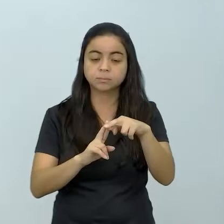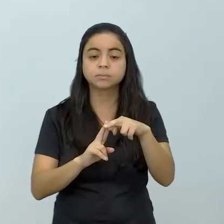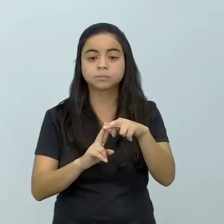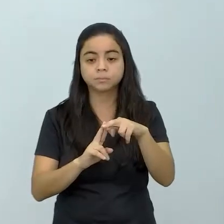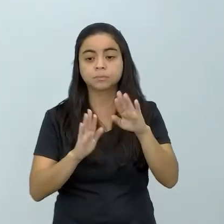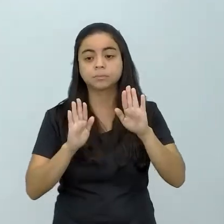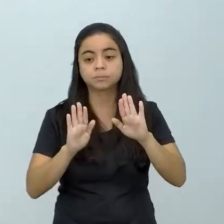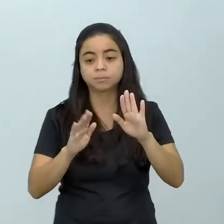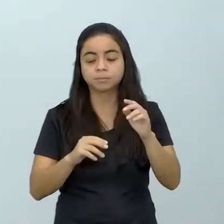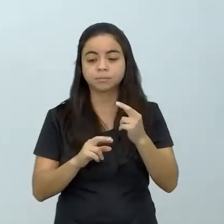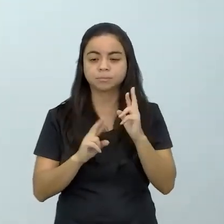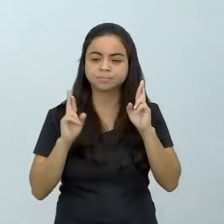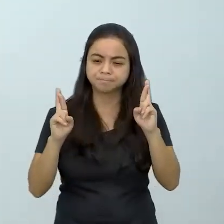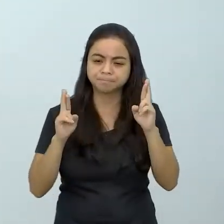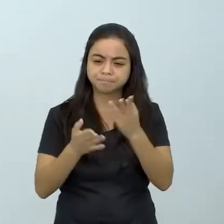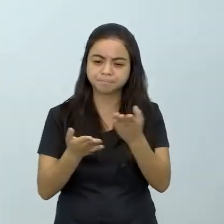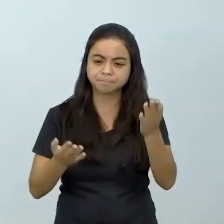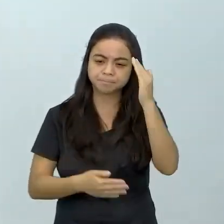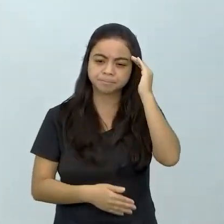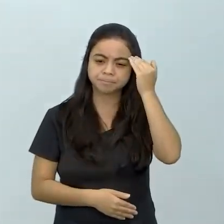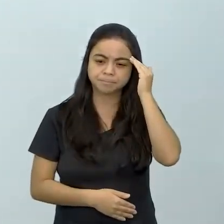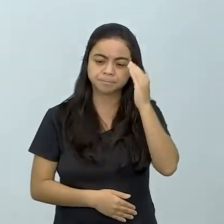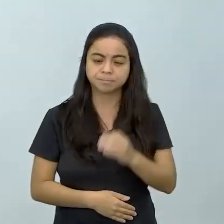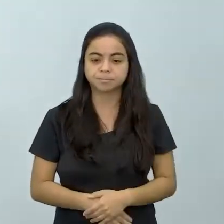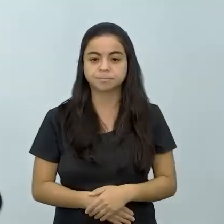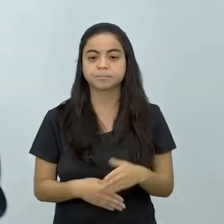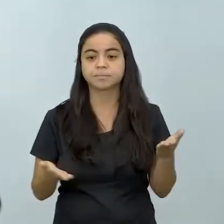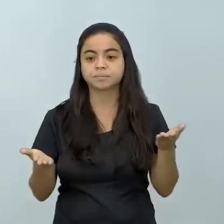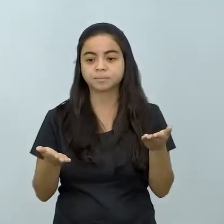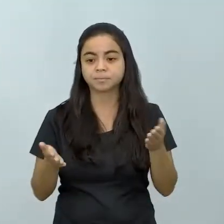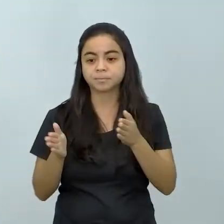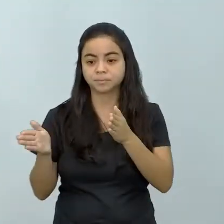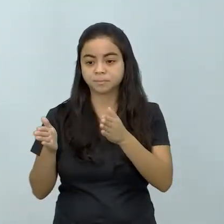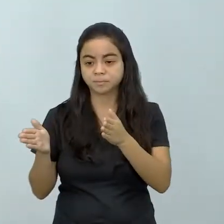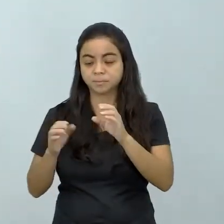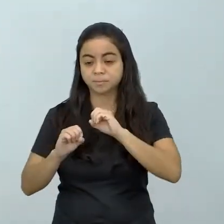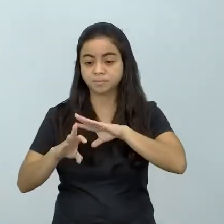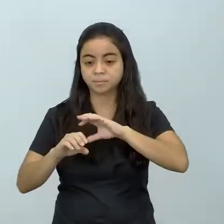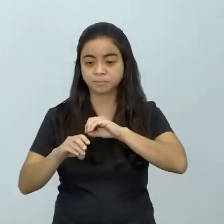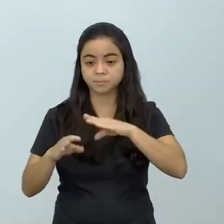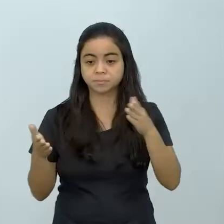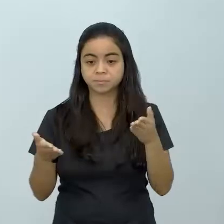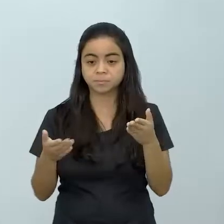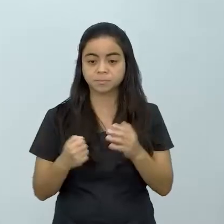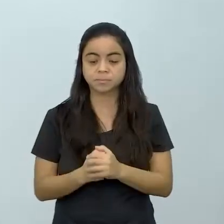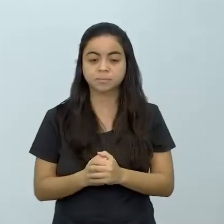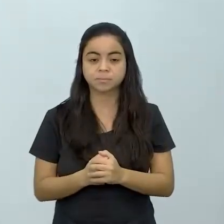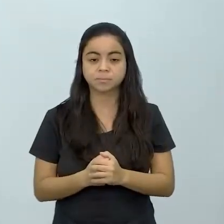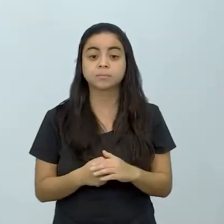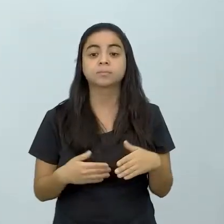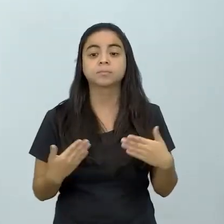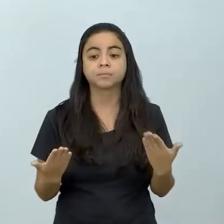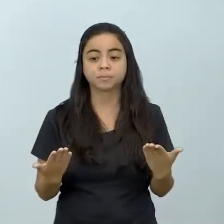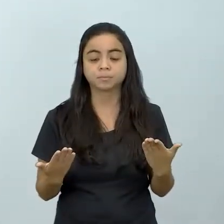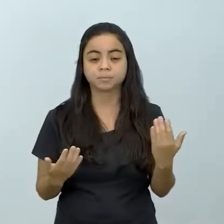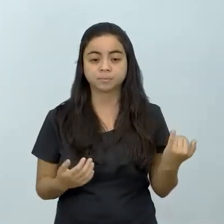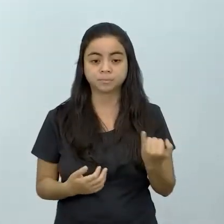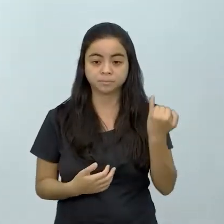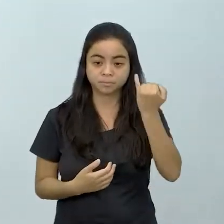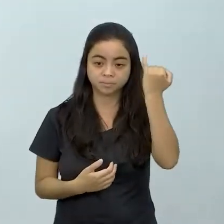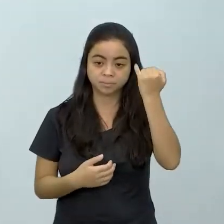boa parte mas eu espero que você tenha entendido vamos para a segunda parte da nossa exposição de hoje que também é uma coisa que e